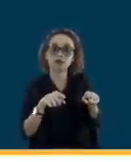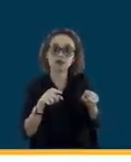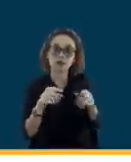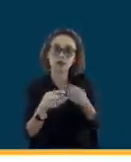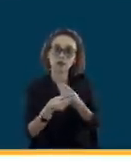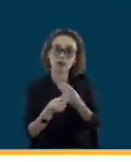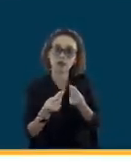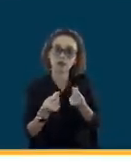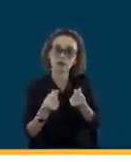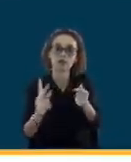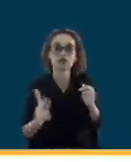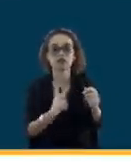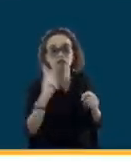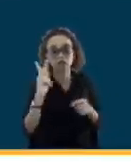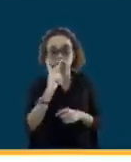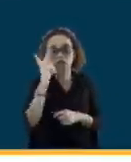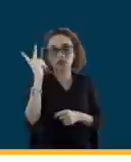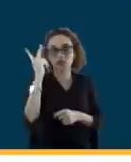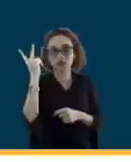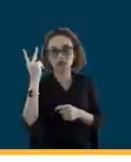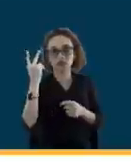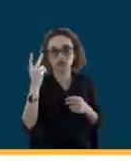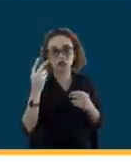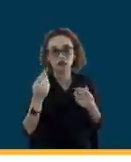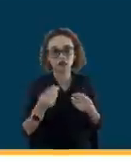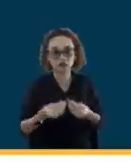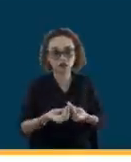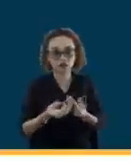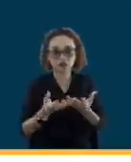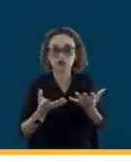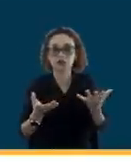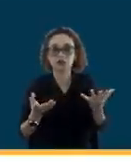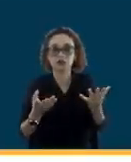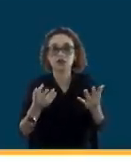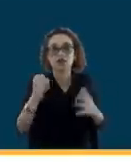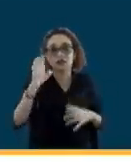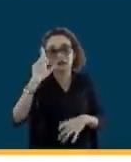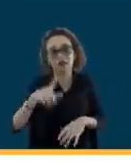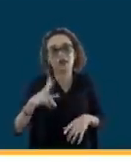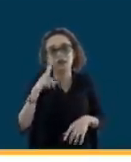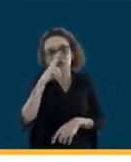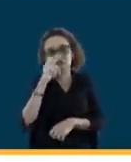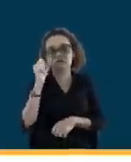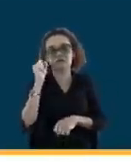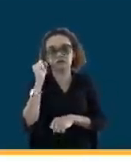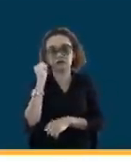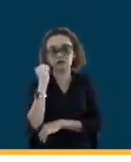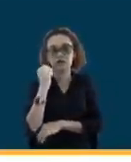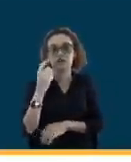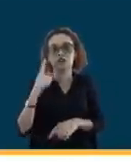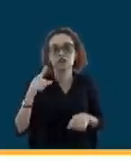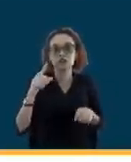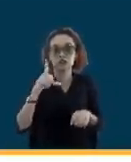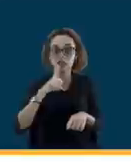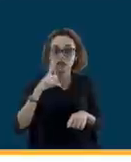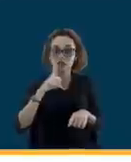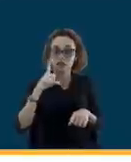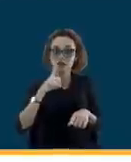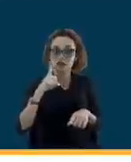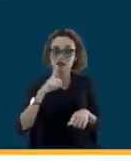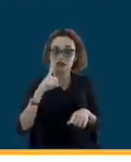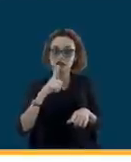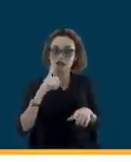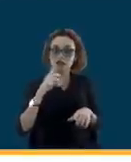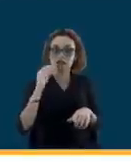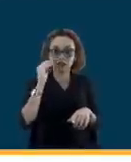De valorização, de prestígio, é muito forte em todos os sentidos, e isso tem raízes na nossa